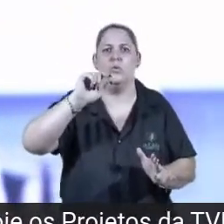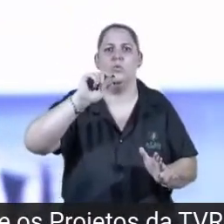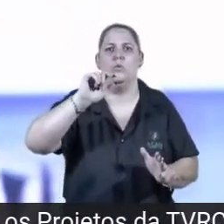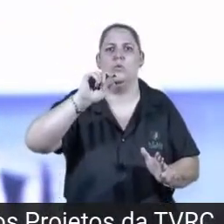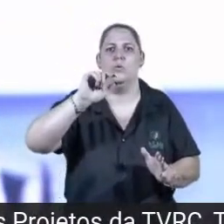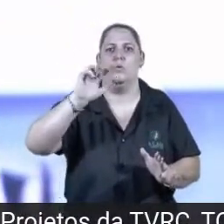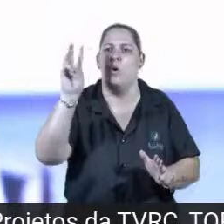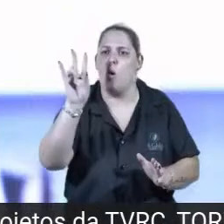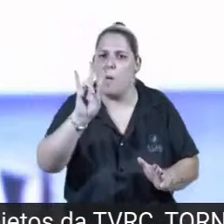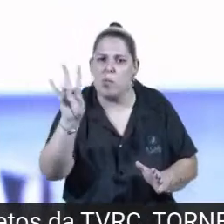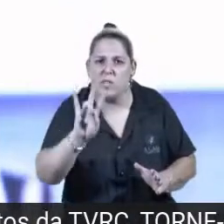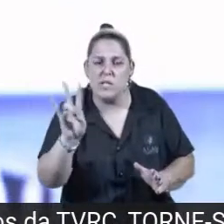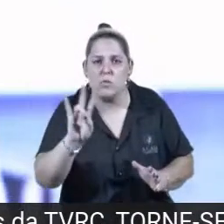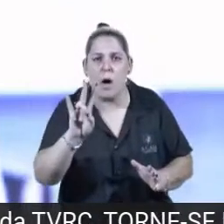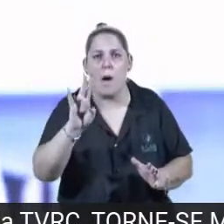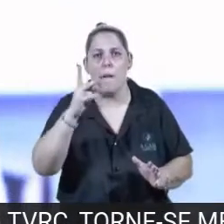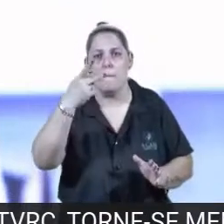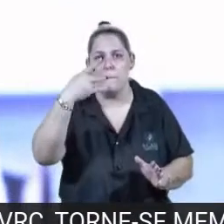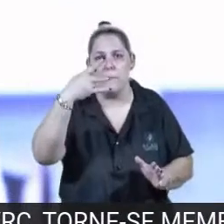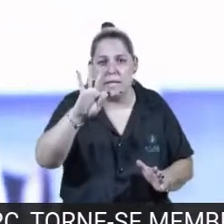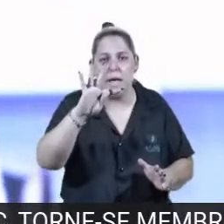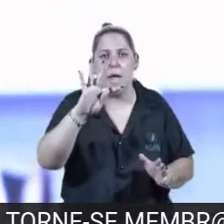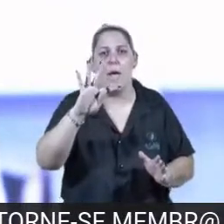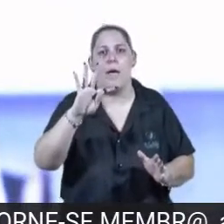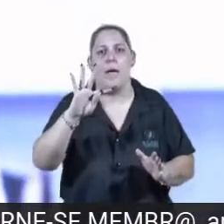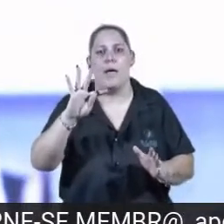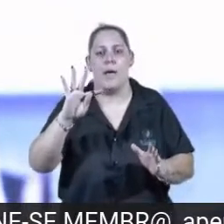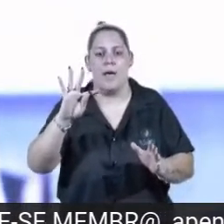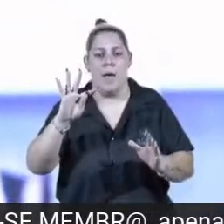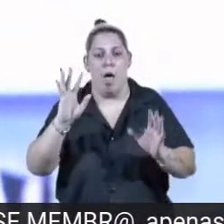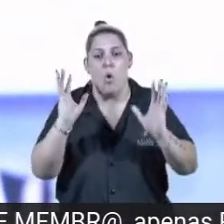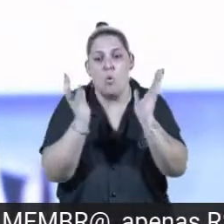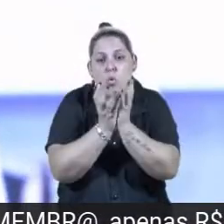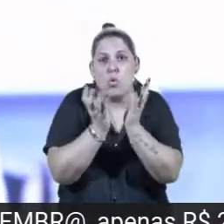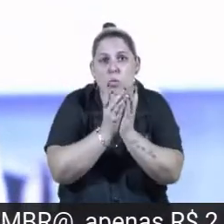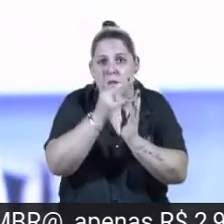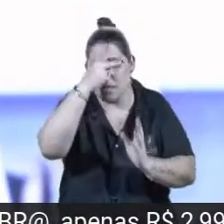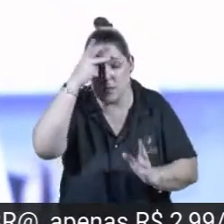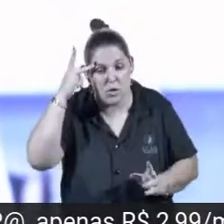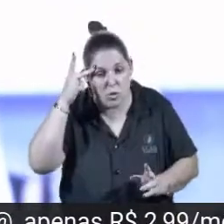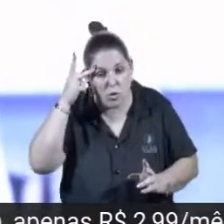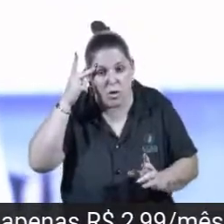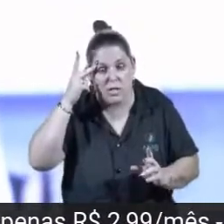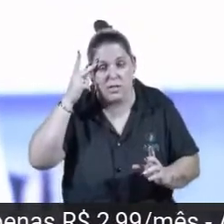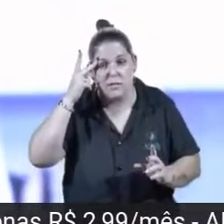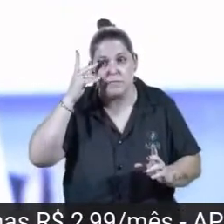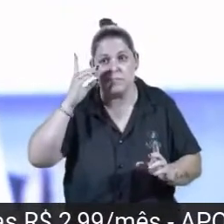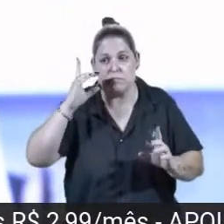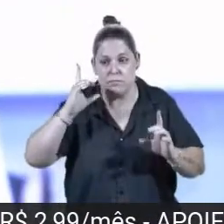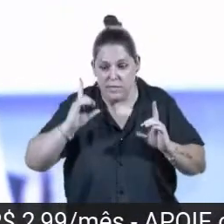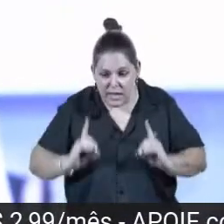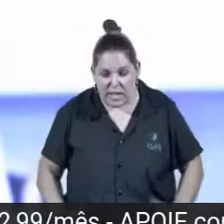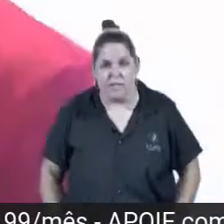LGBTQIA+. O PT é o partido das pessoas com deficiência, o PT é o partido das